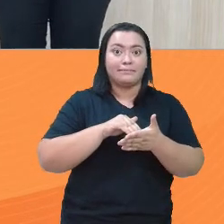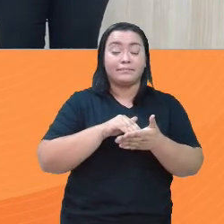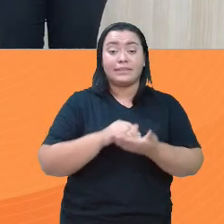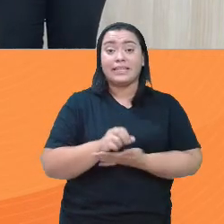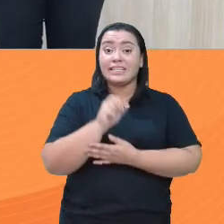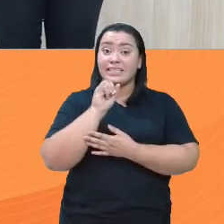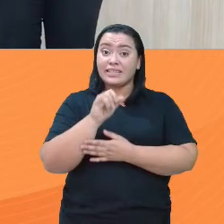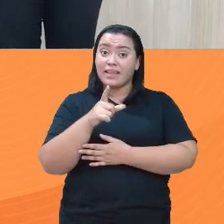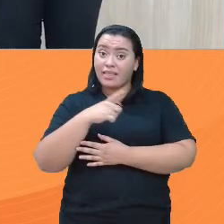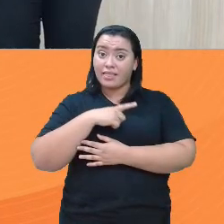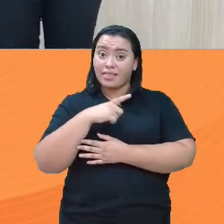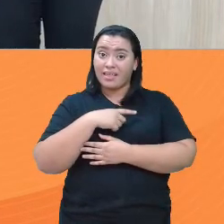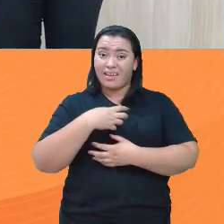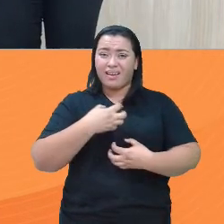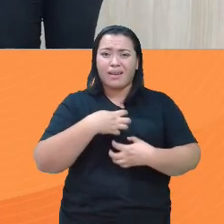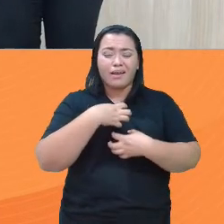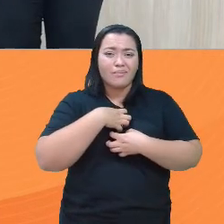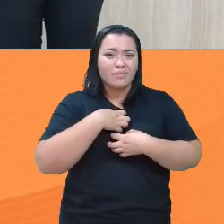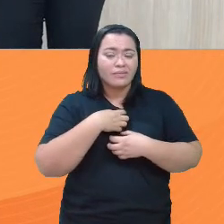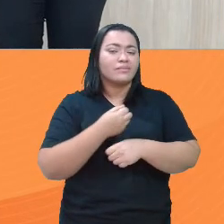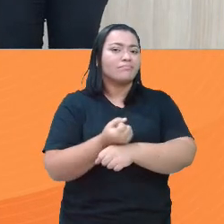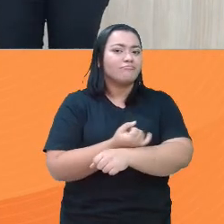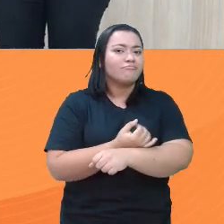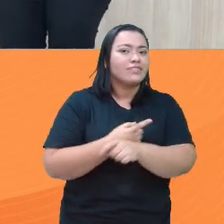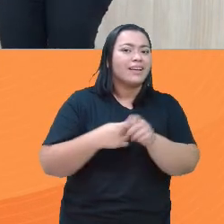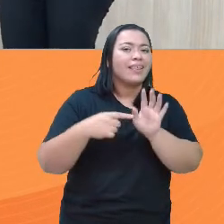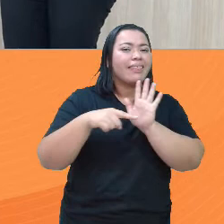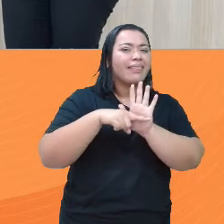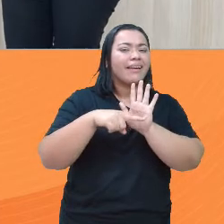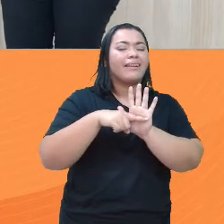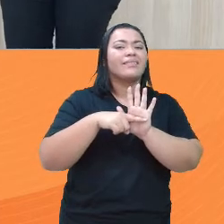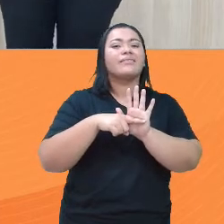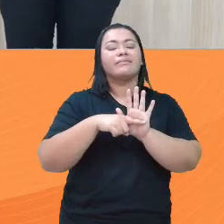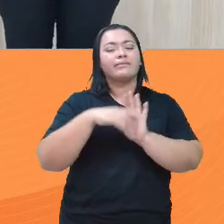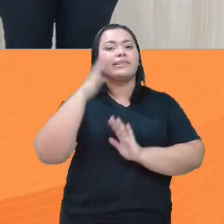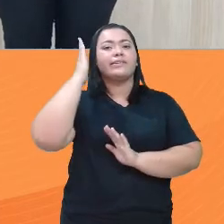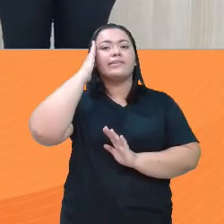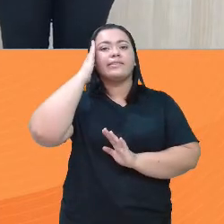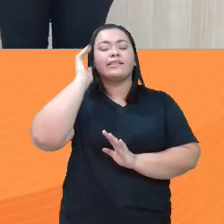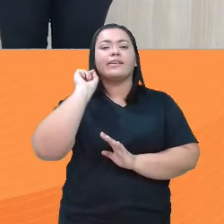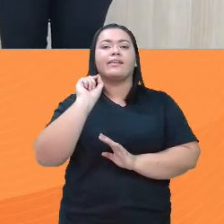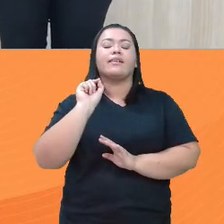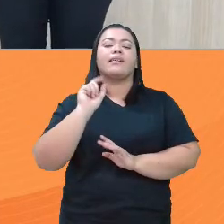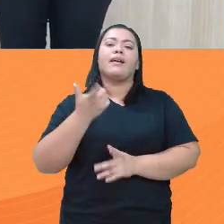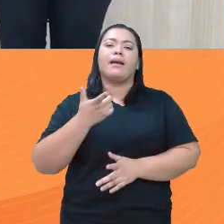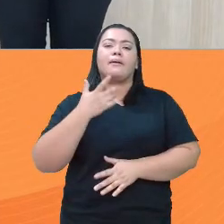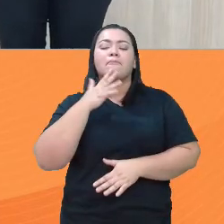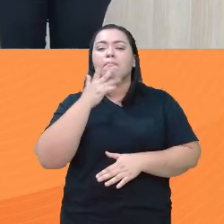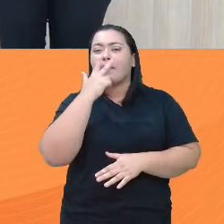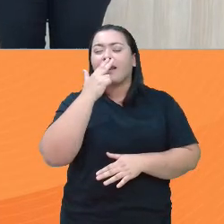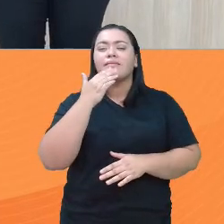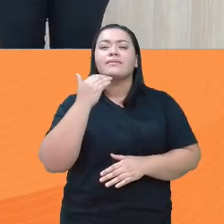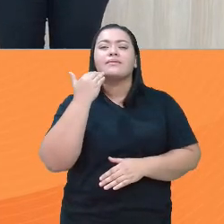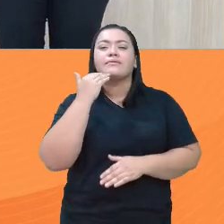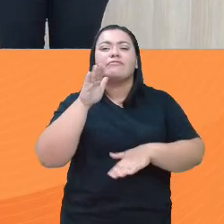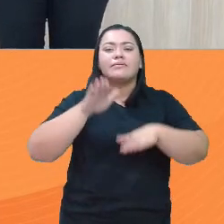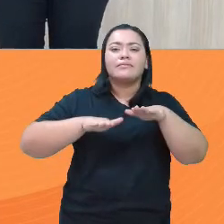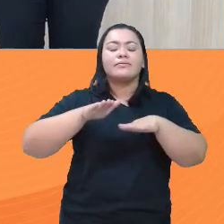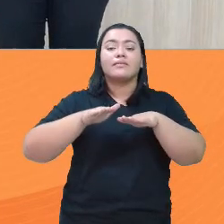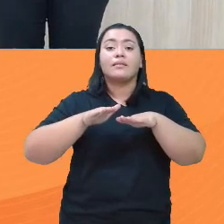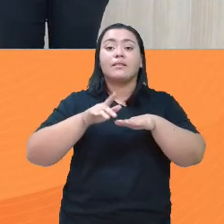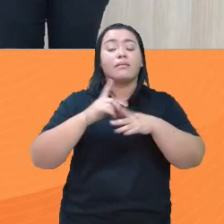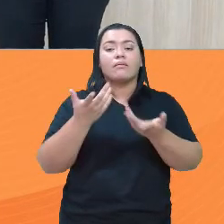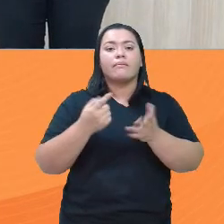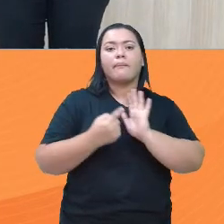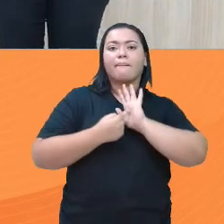tenho emoção negativa permeando esse fazer, a gente entende que a instabilidade ela vai ficar muito mais evidente